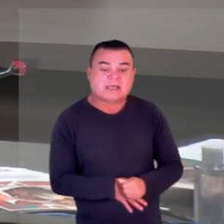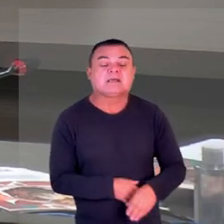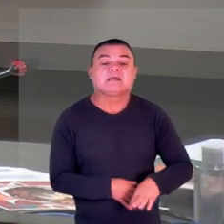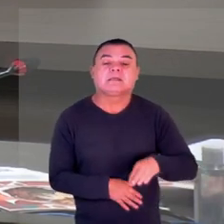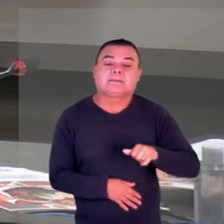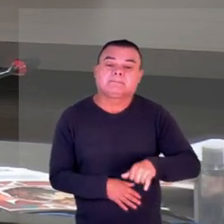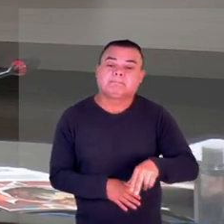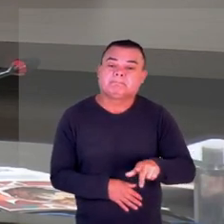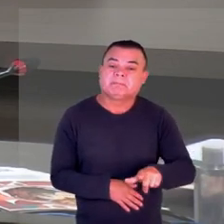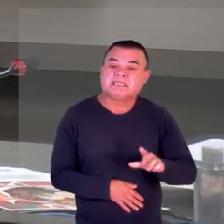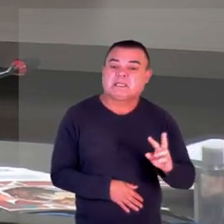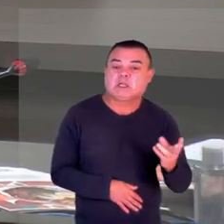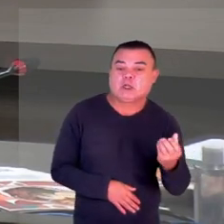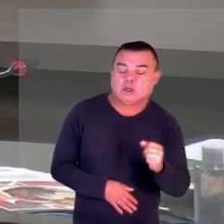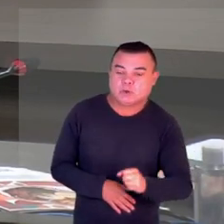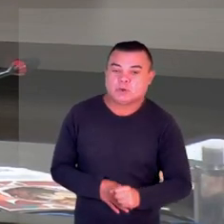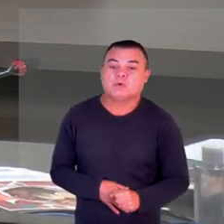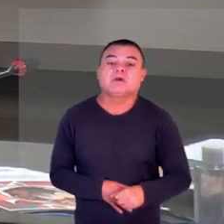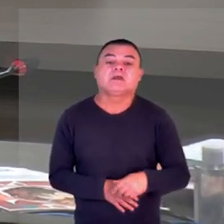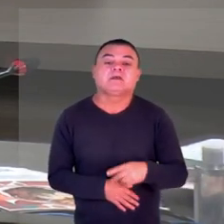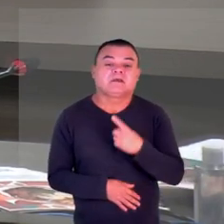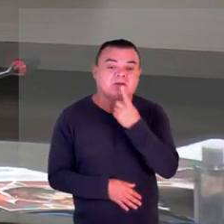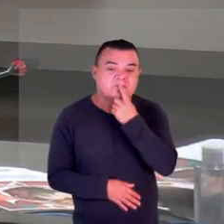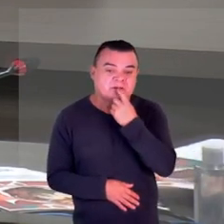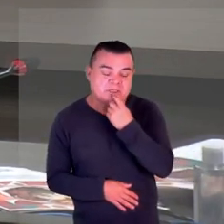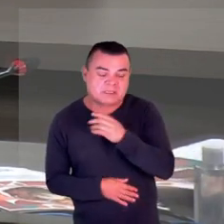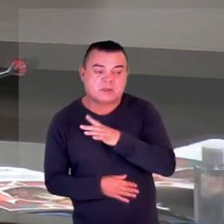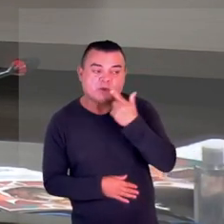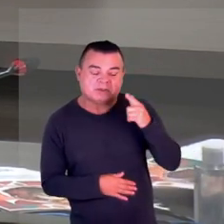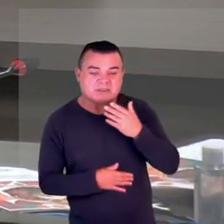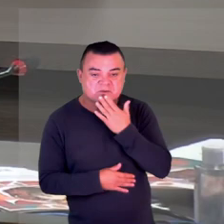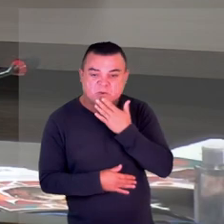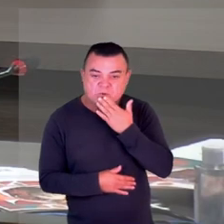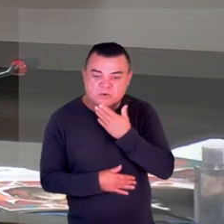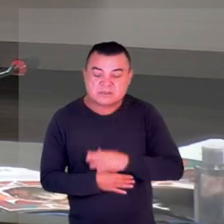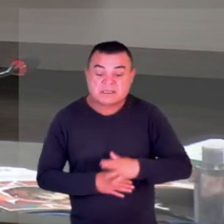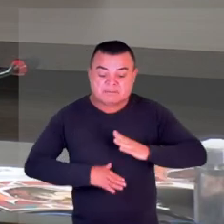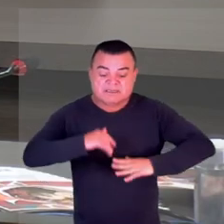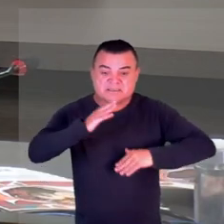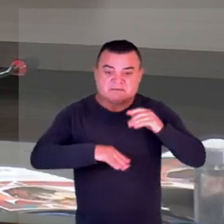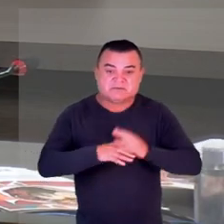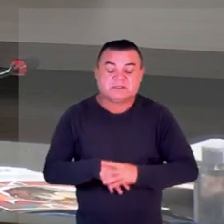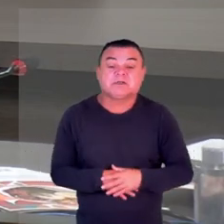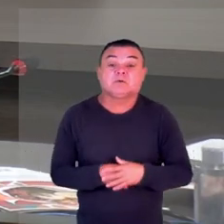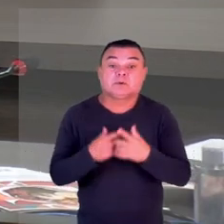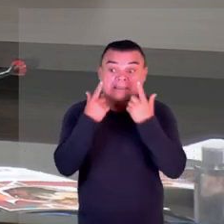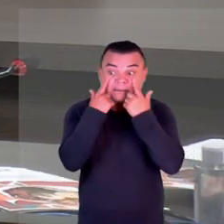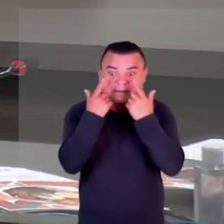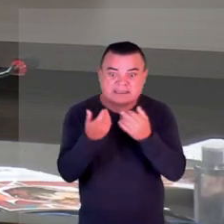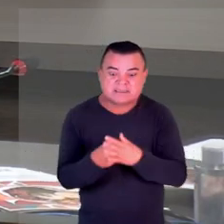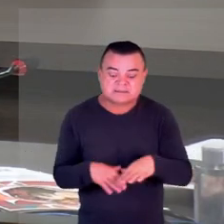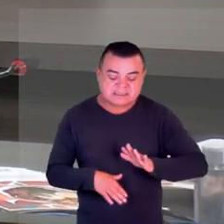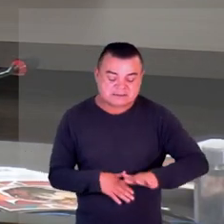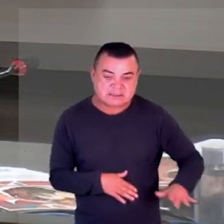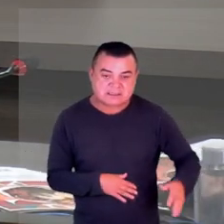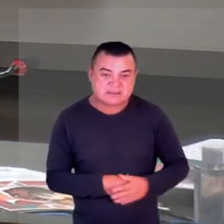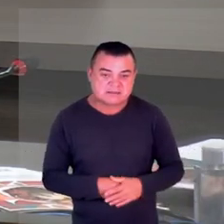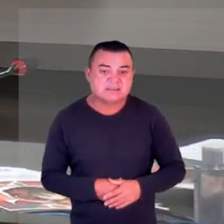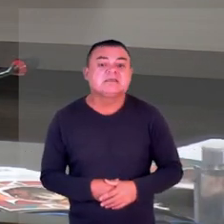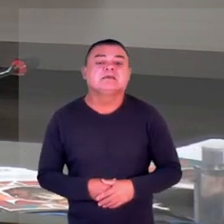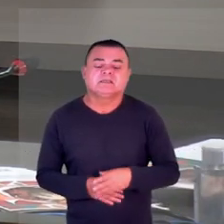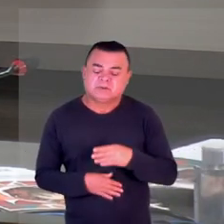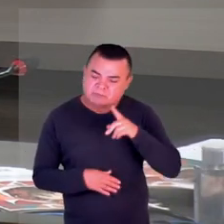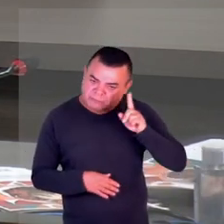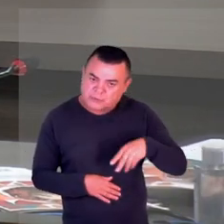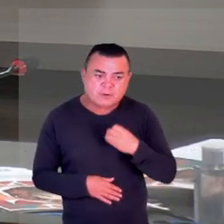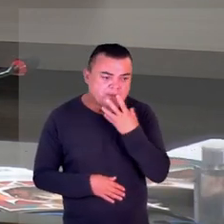milho Vermelhinho de de outras cores para até desenvolver o interesse das crianças e tem super certo Elas